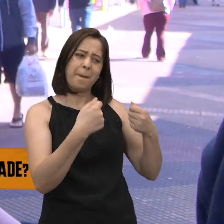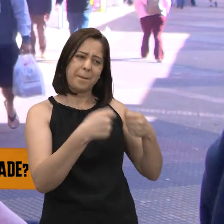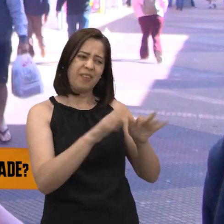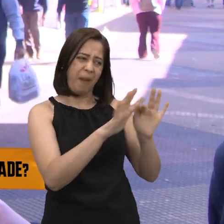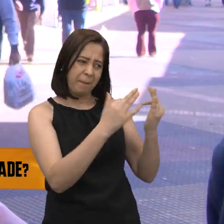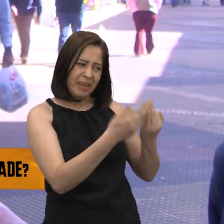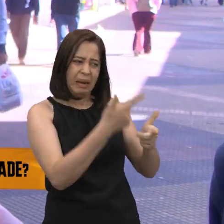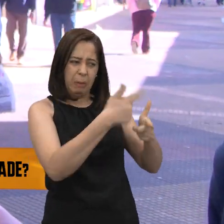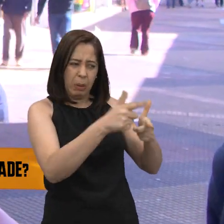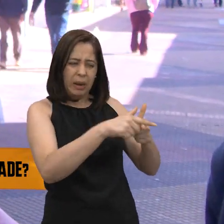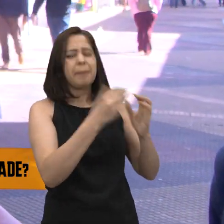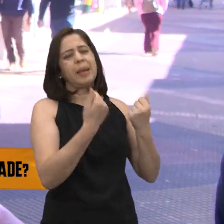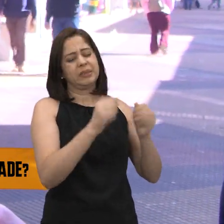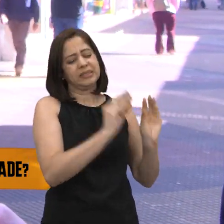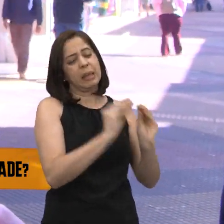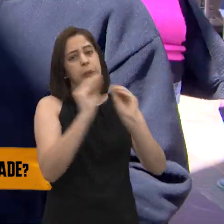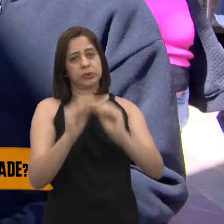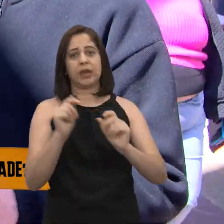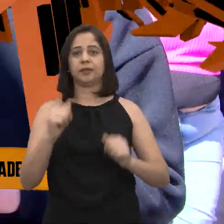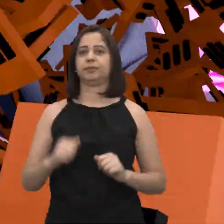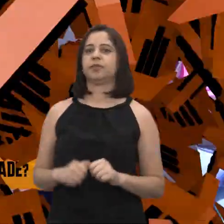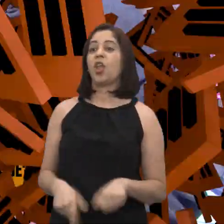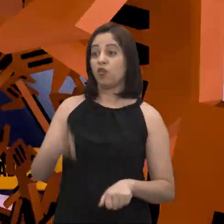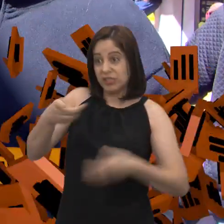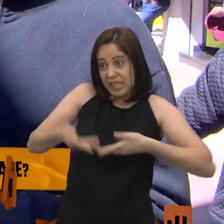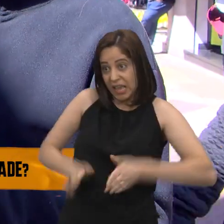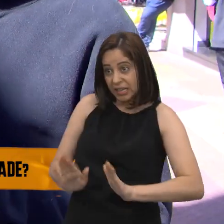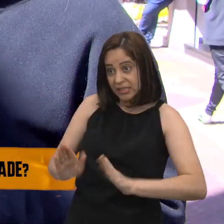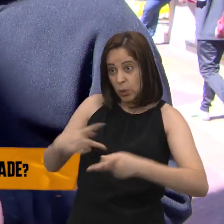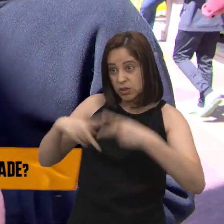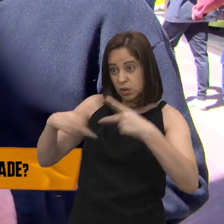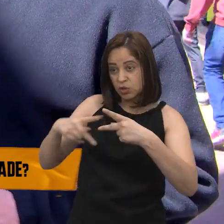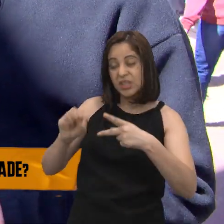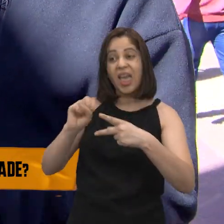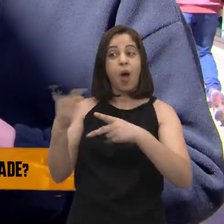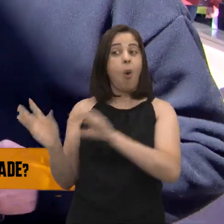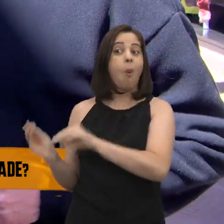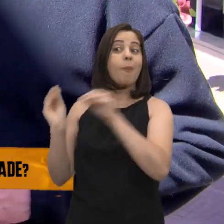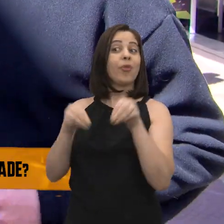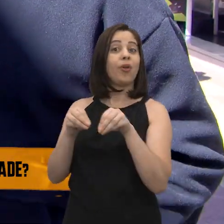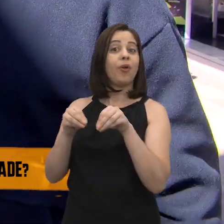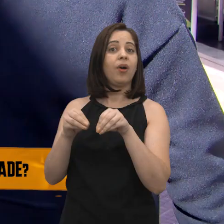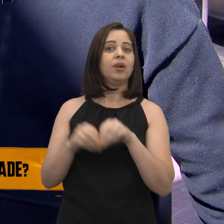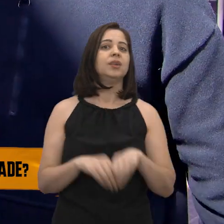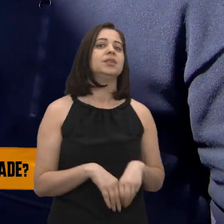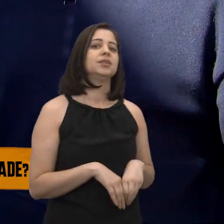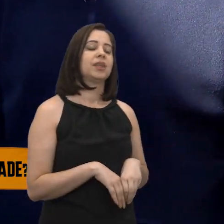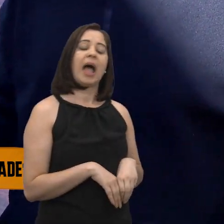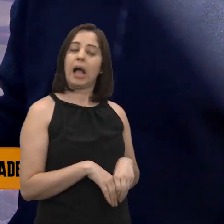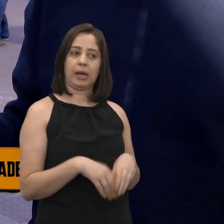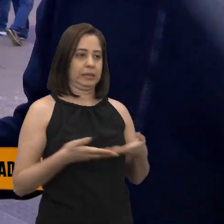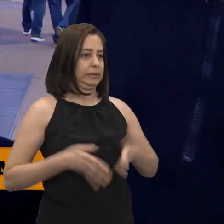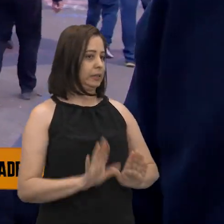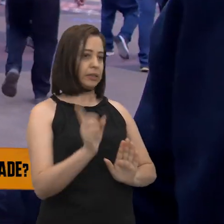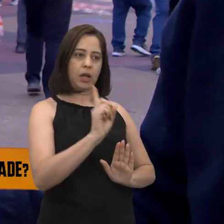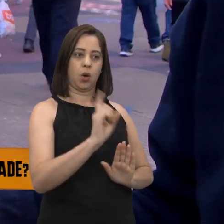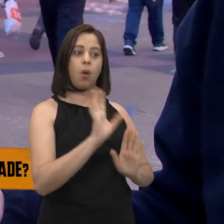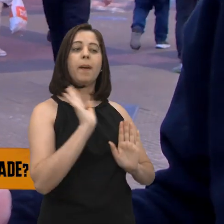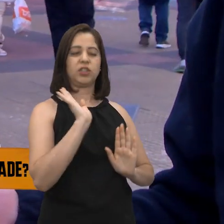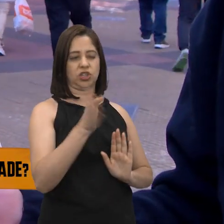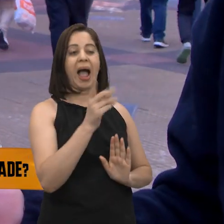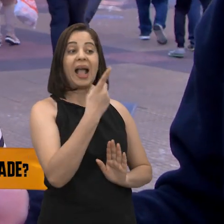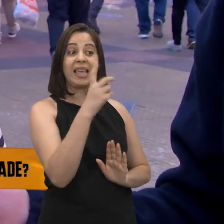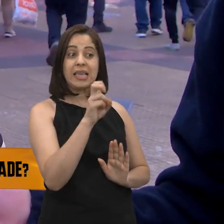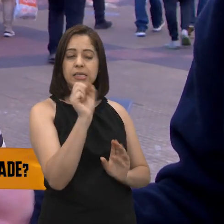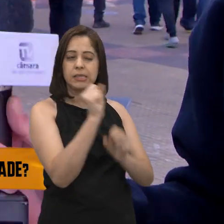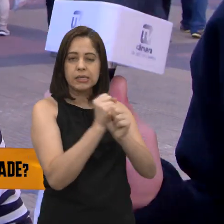probleminha de família e tal, aí eu tive que vir para cá. Você é joseense natural ou se mudou para cá? Eu não sou natural não, mas vai fazer